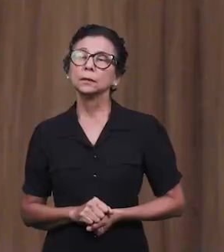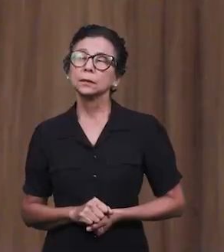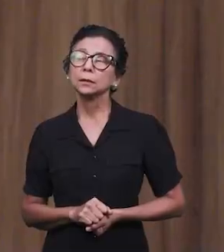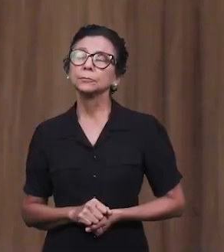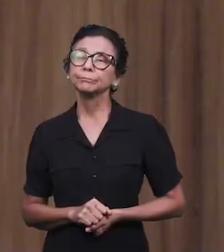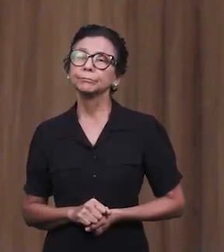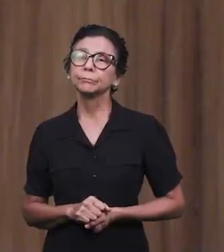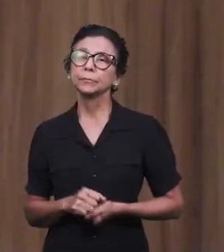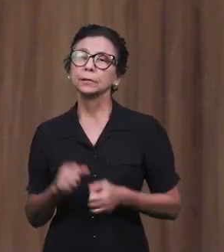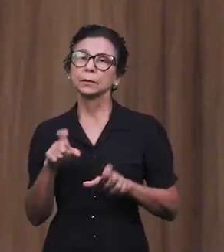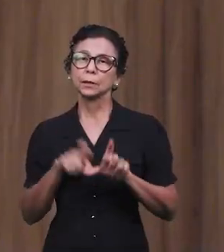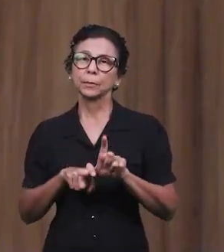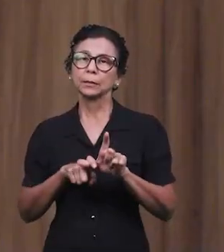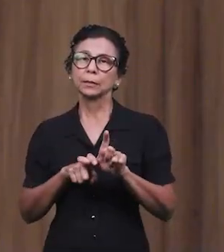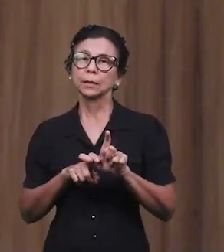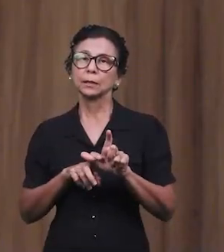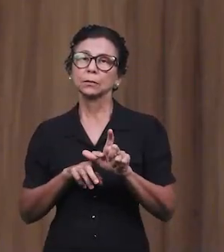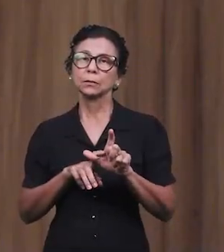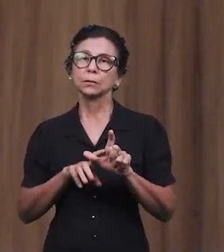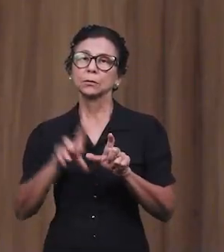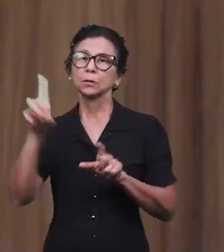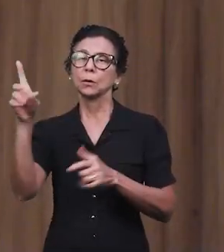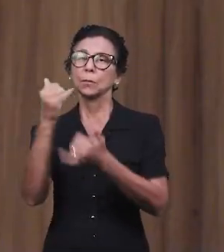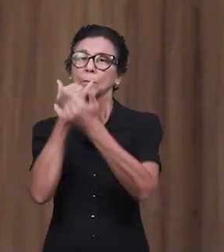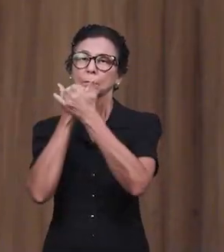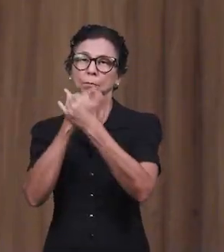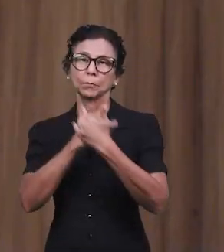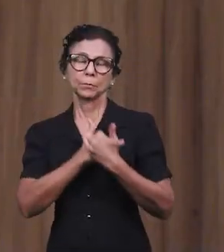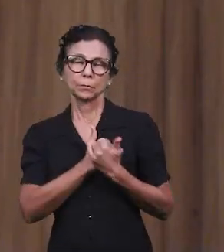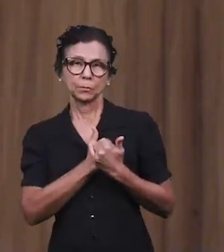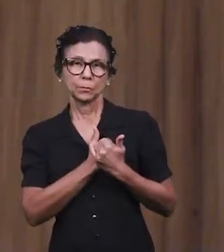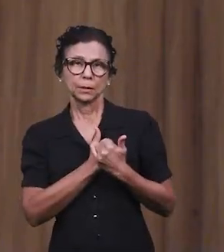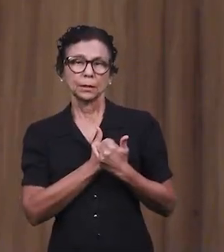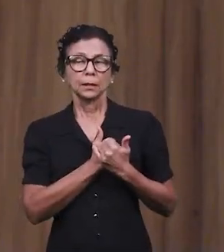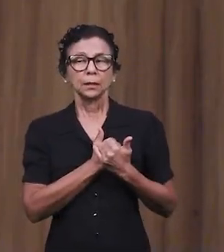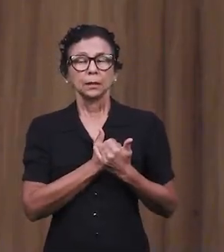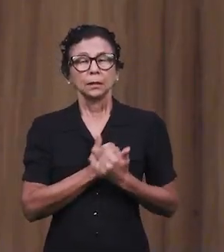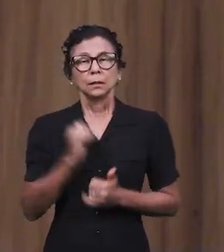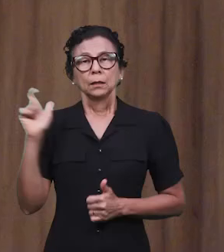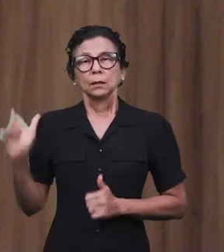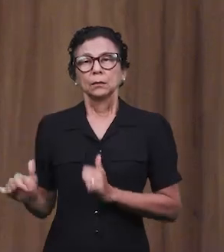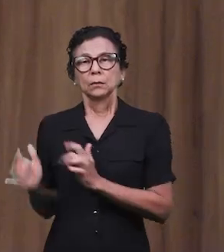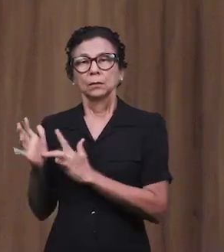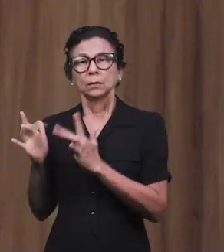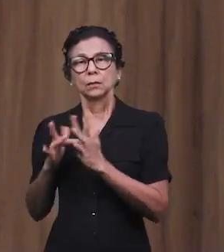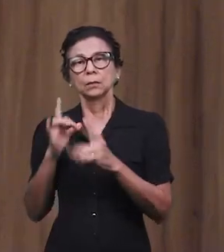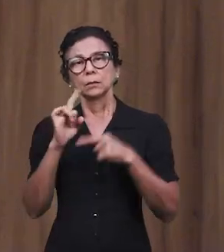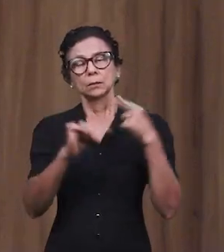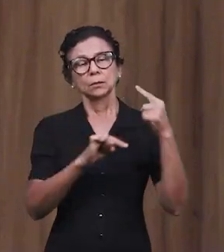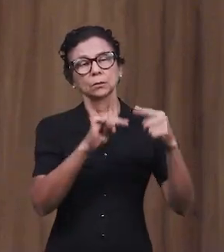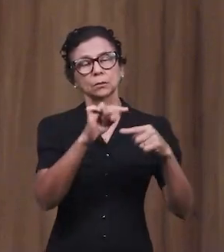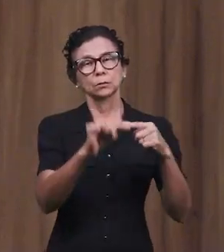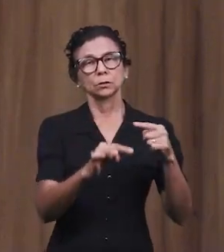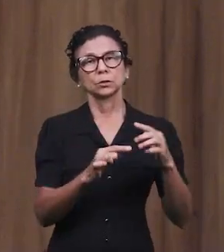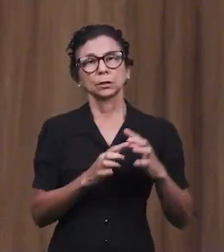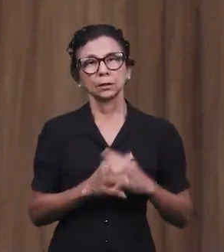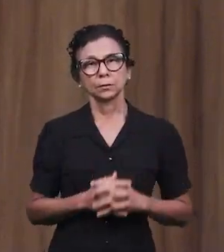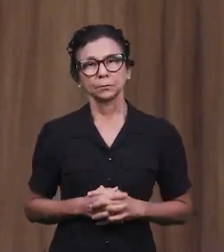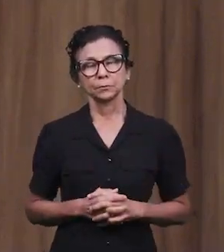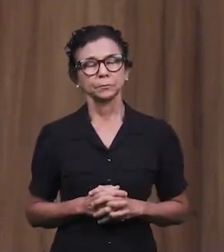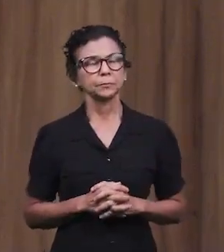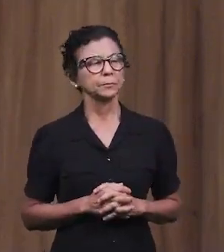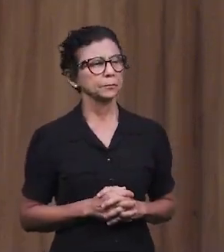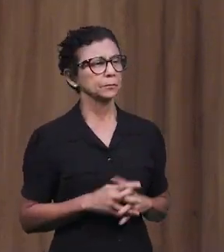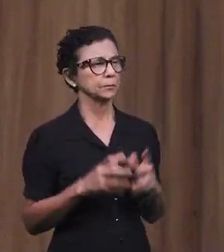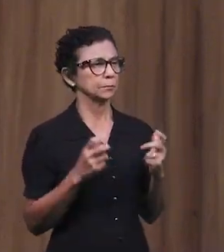perdão. Então, na genealogia de Jesus, o Senhor destaca. Importante aqui nós comentarmos a importância,